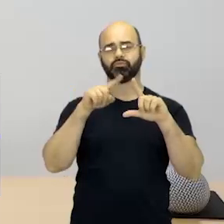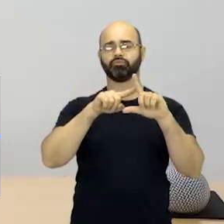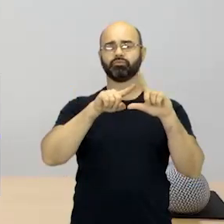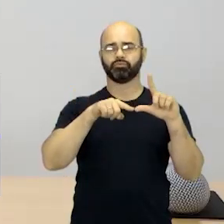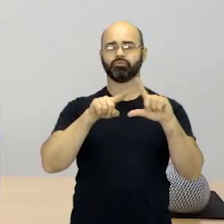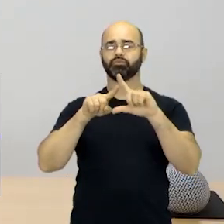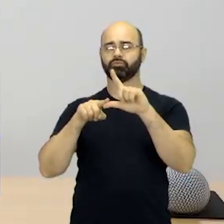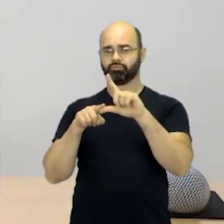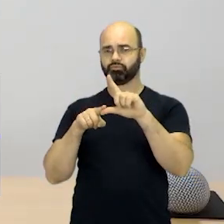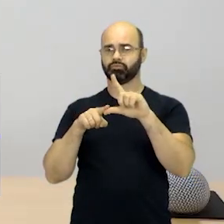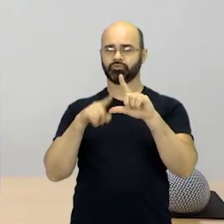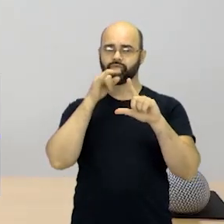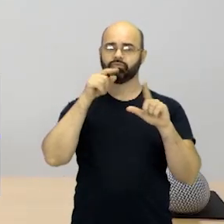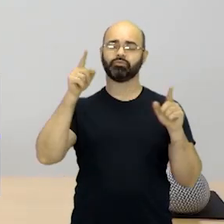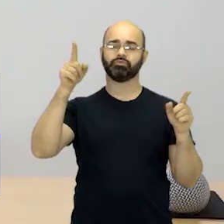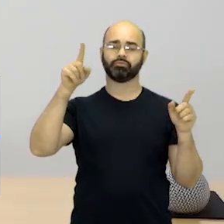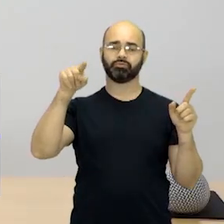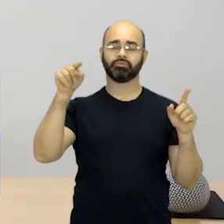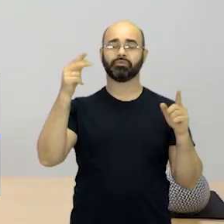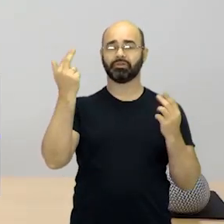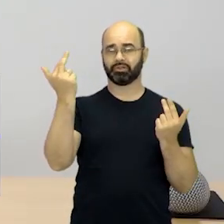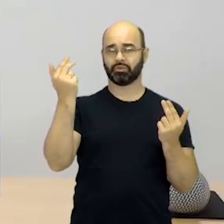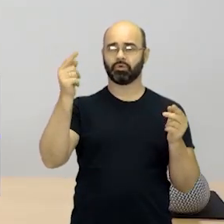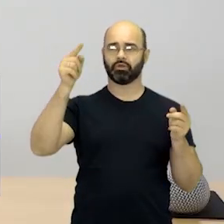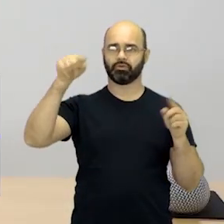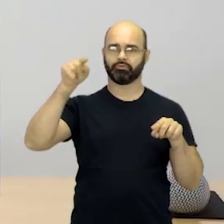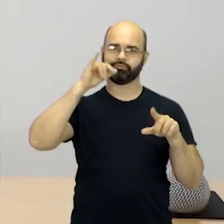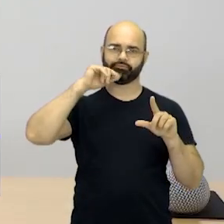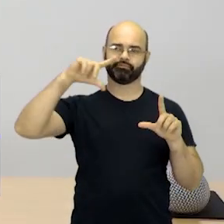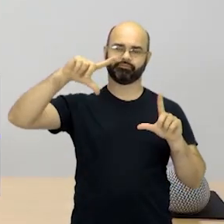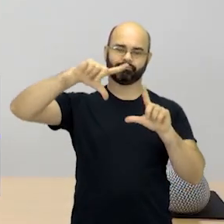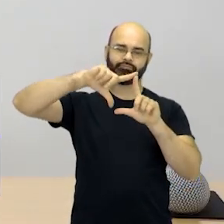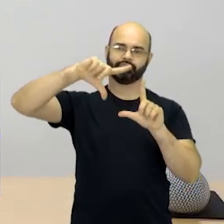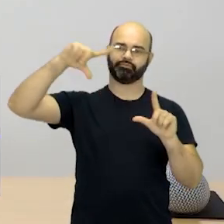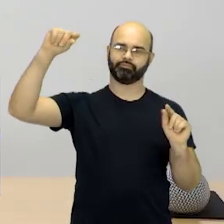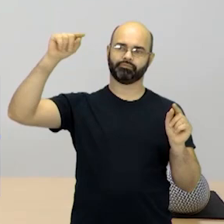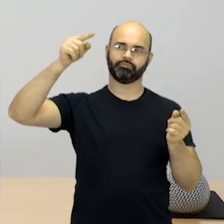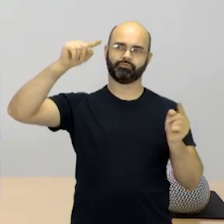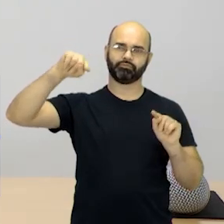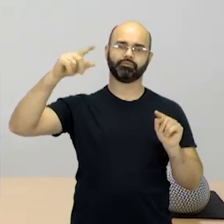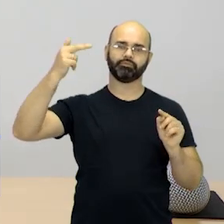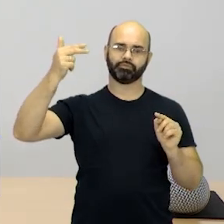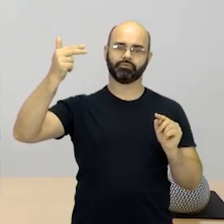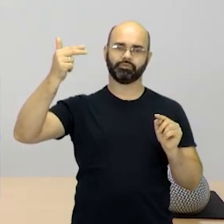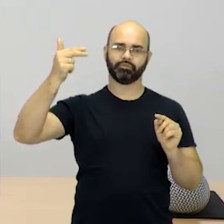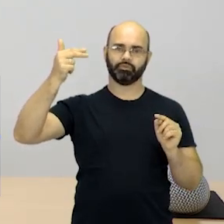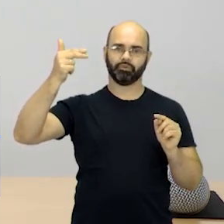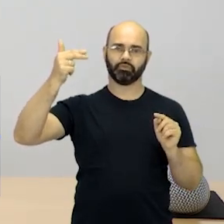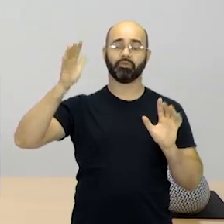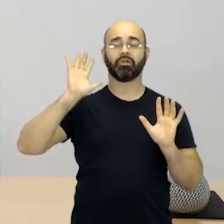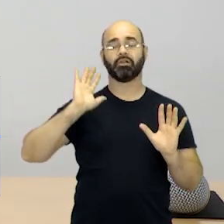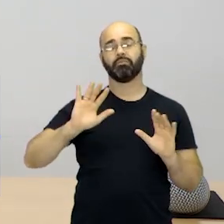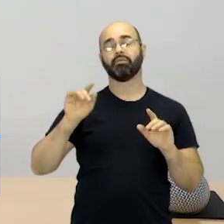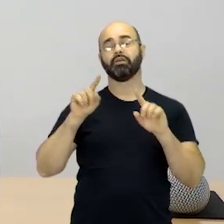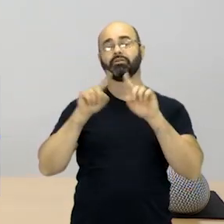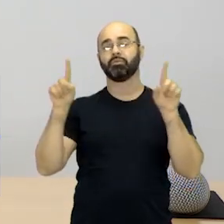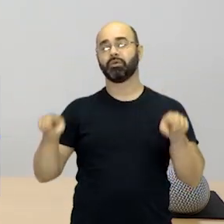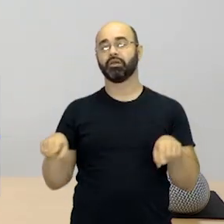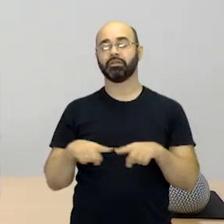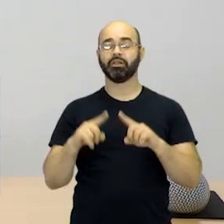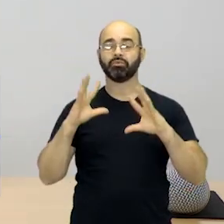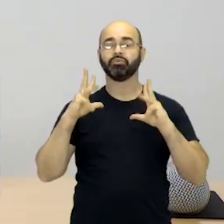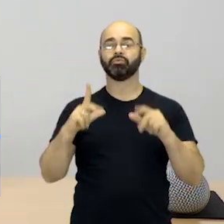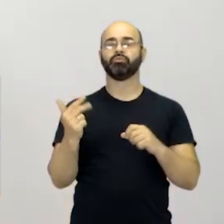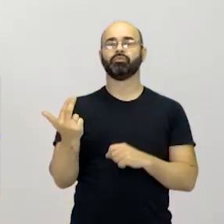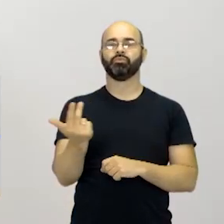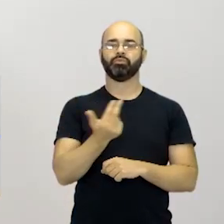Os opostos. Sim. Só que aí, além de ser dois pares opostos, eles são todos iguais, né? Exatamente. A diferença de um losango comum.